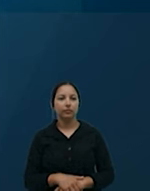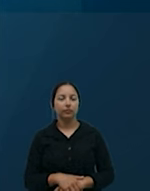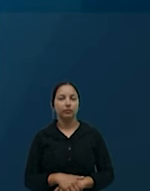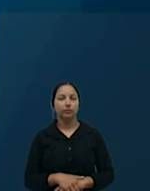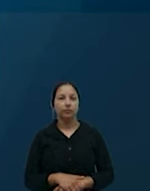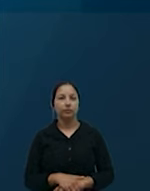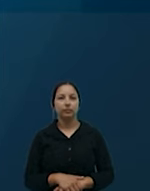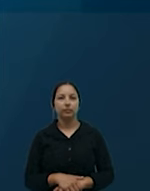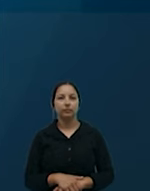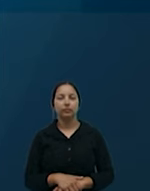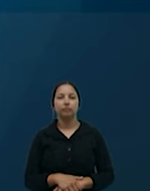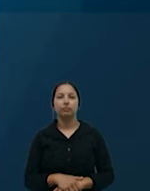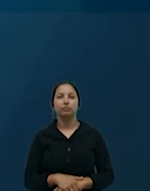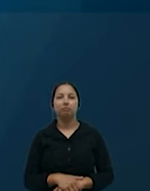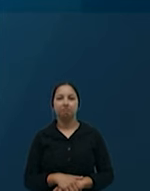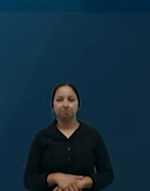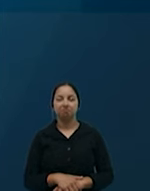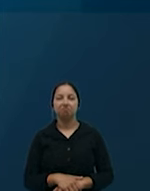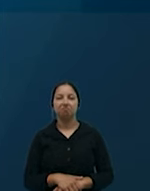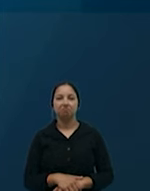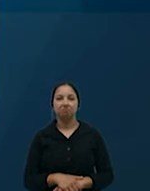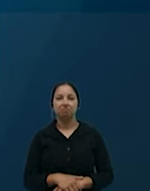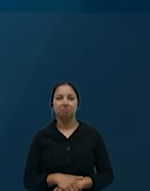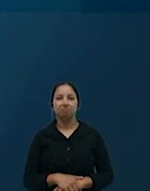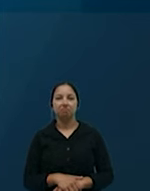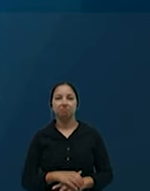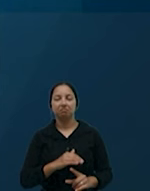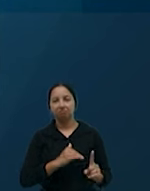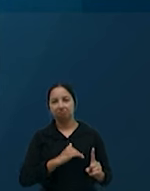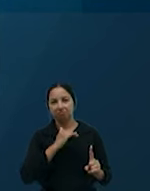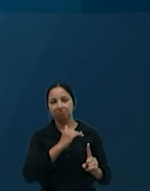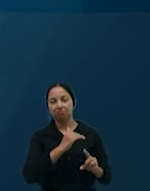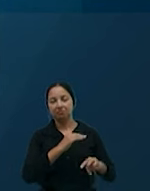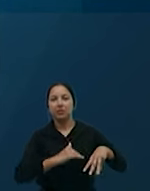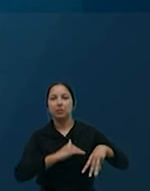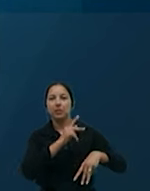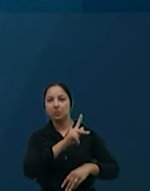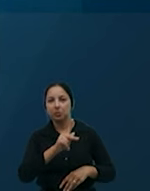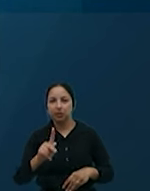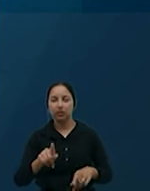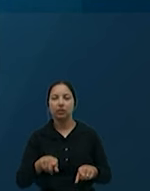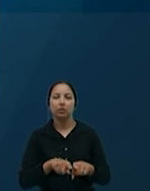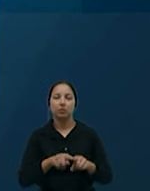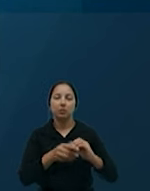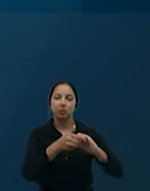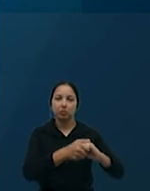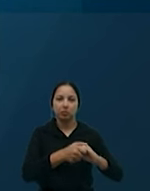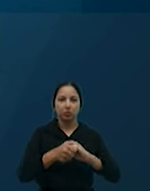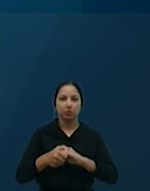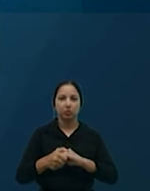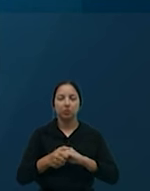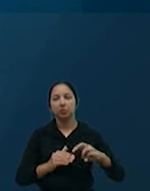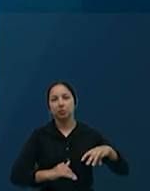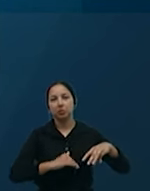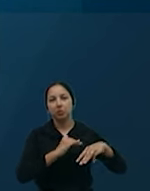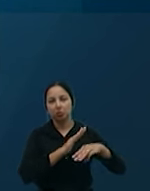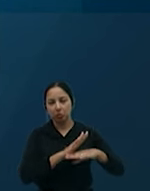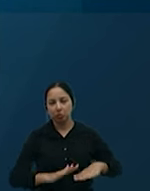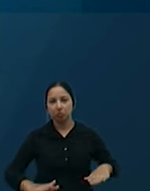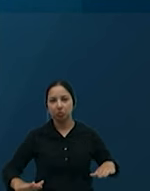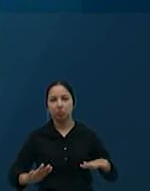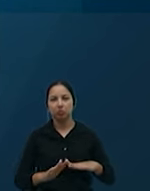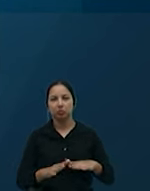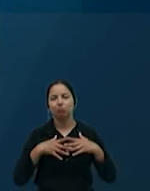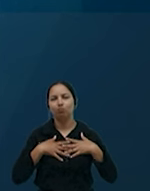Excelentíssima ministra presidente, e assim eu saúdo todos os demais ministros. Digo, primeiramente, que é uma honra e